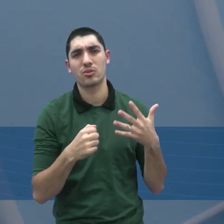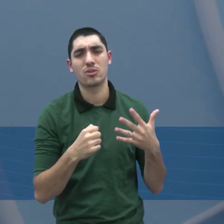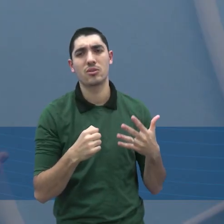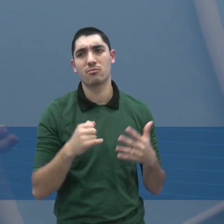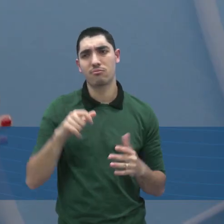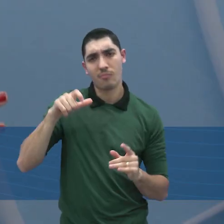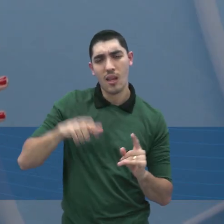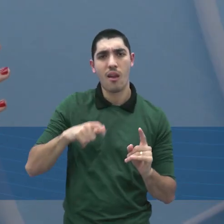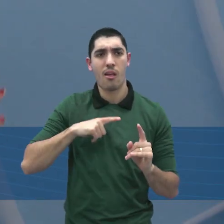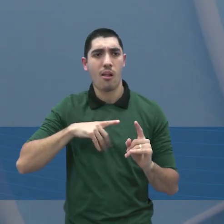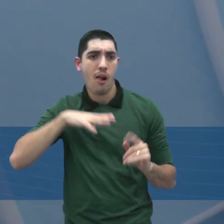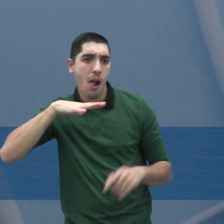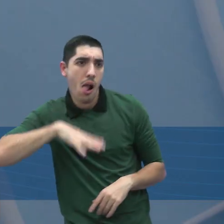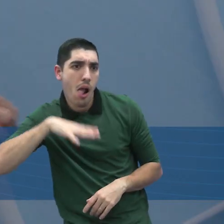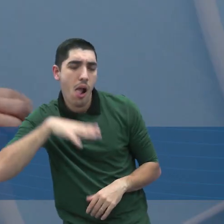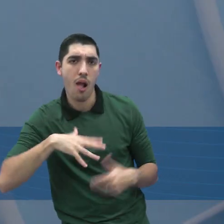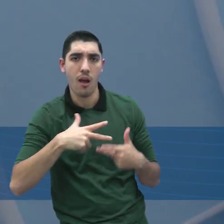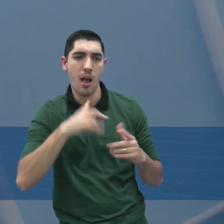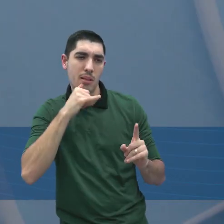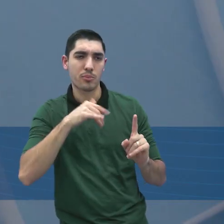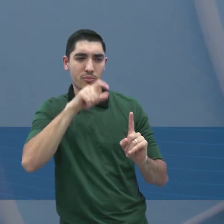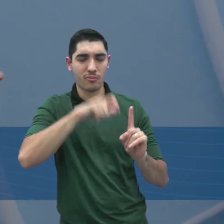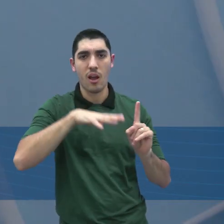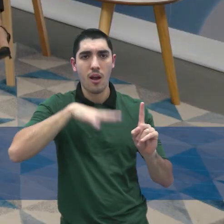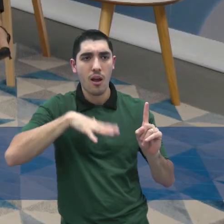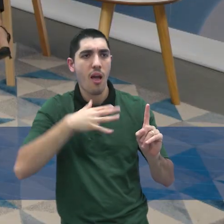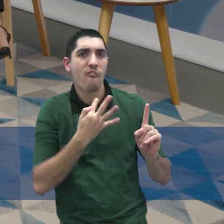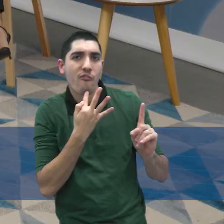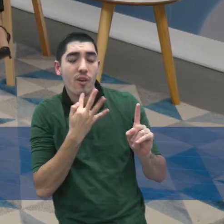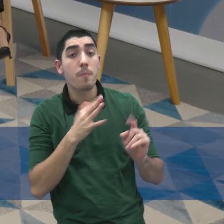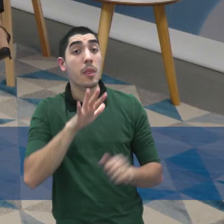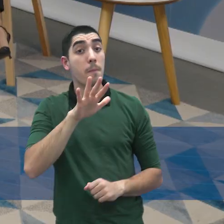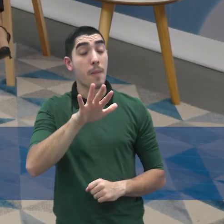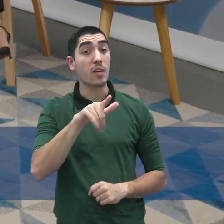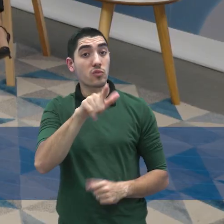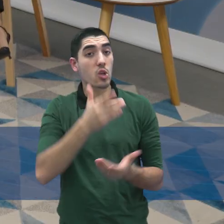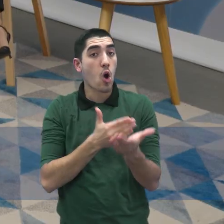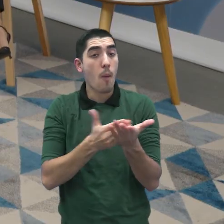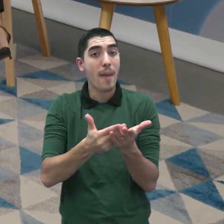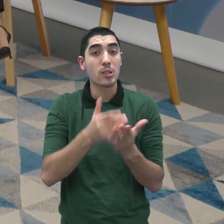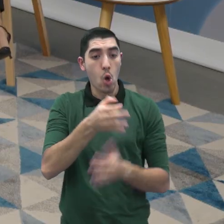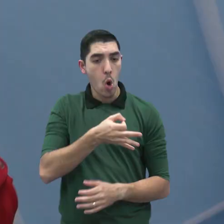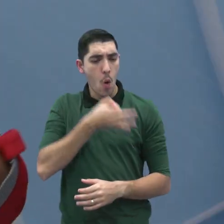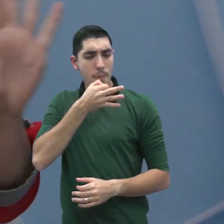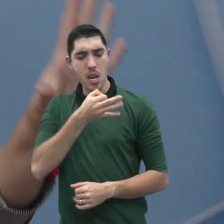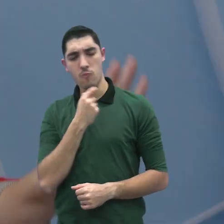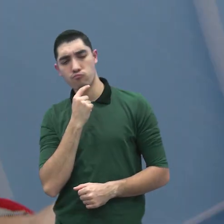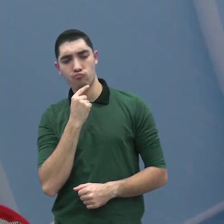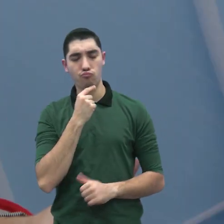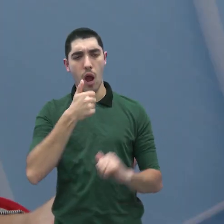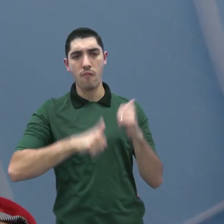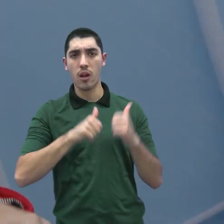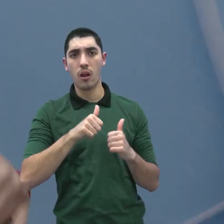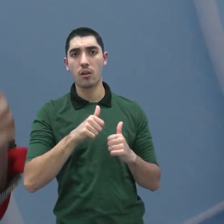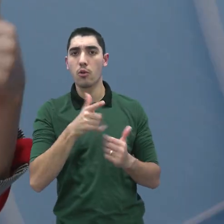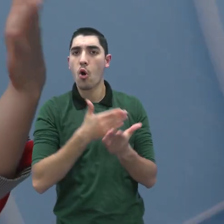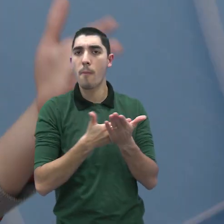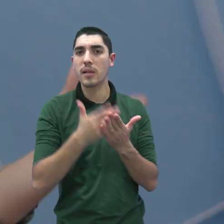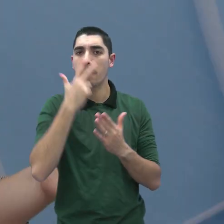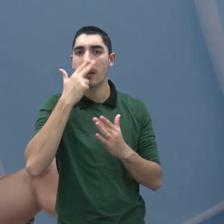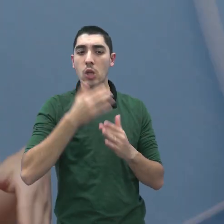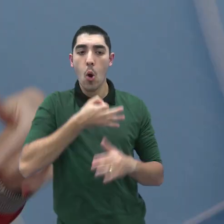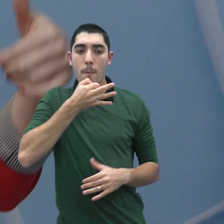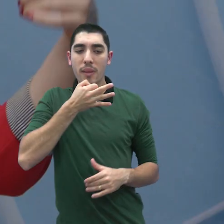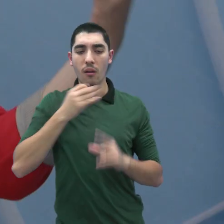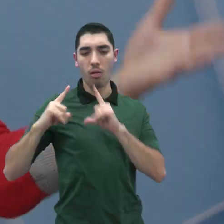um ídolo, você perde ali aquela capacidade do senso crítico, né? Porque tudo bem você ter suas preferências, isso é